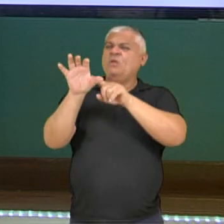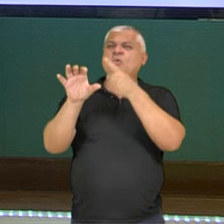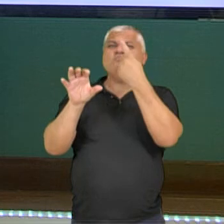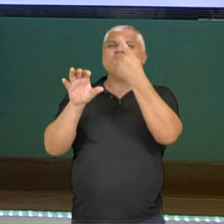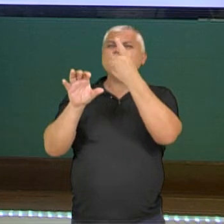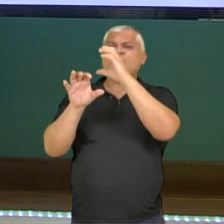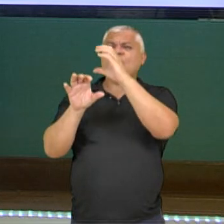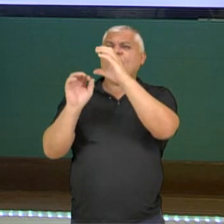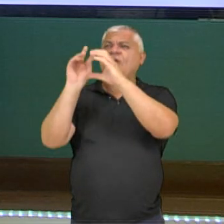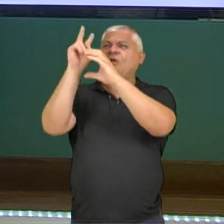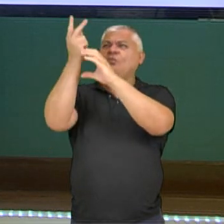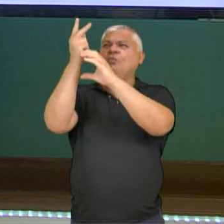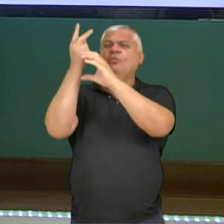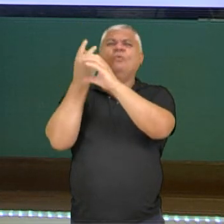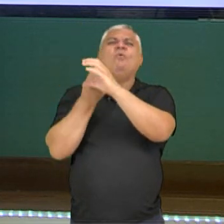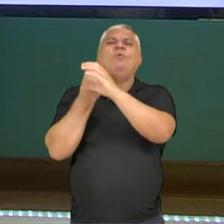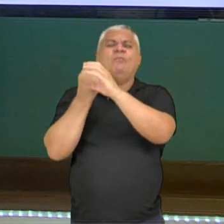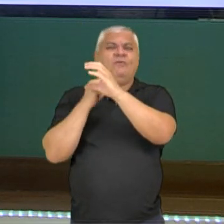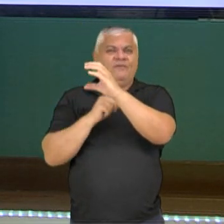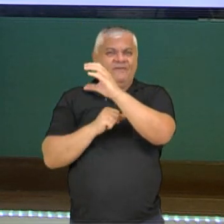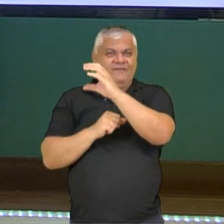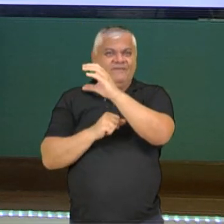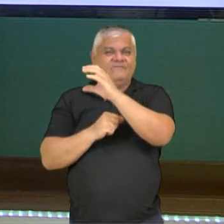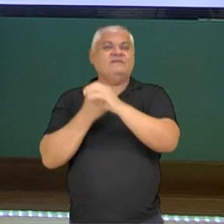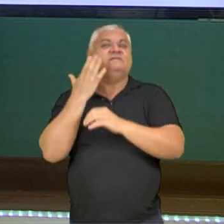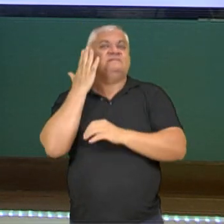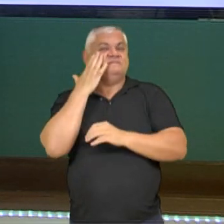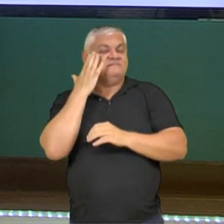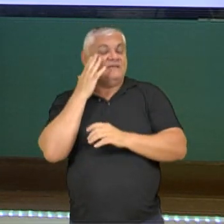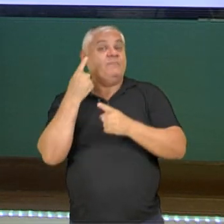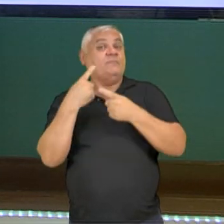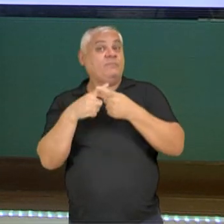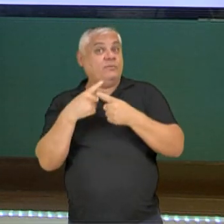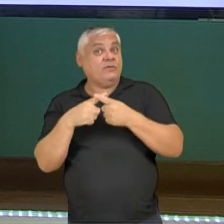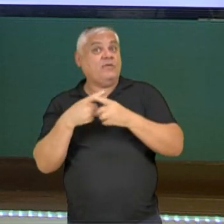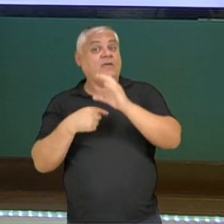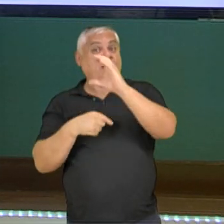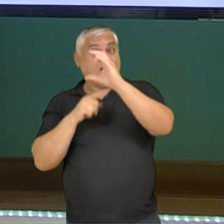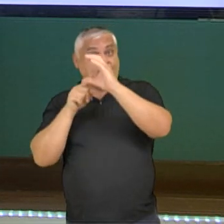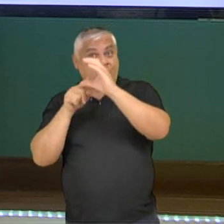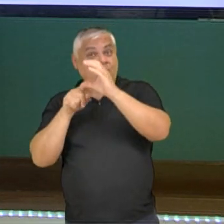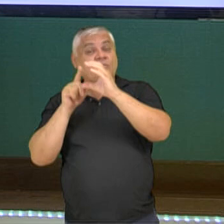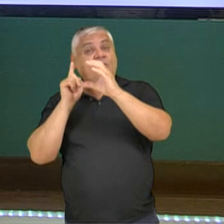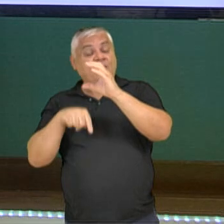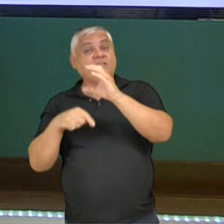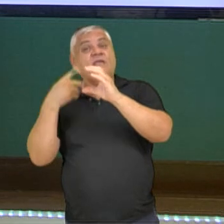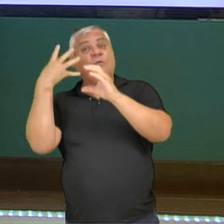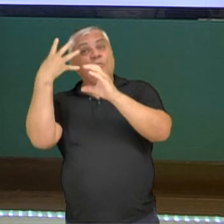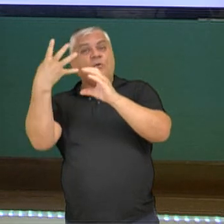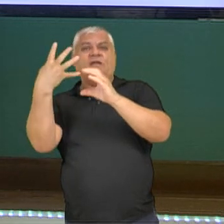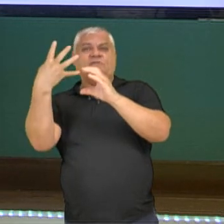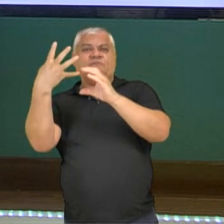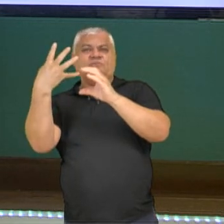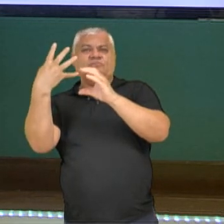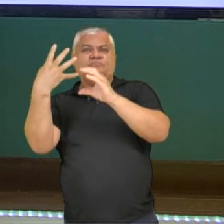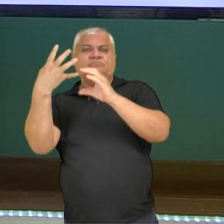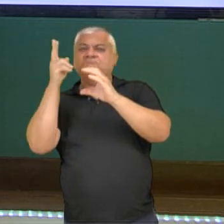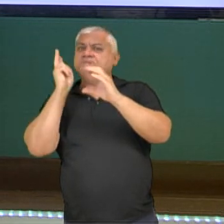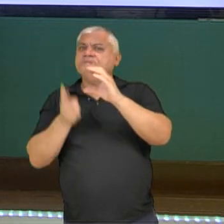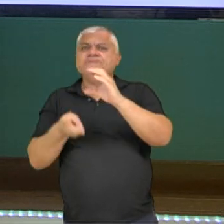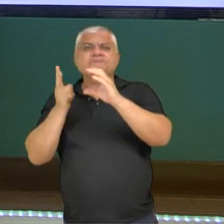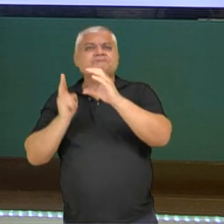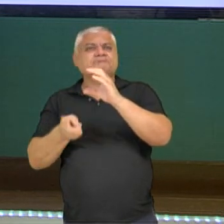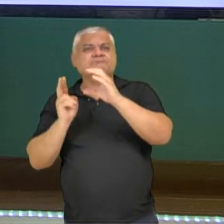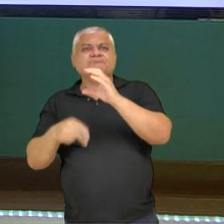com um hidrogênio? Você saberá, repito, porque o carbono ele é tetravalente, faz 4 ligações químicas.